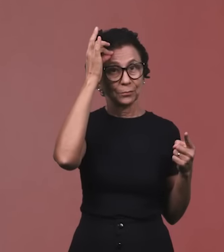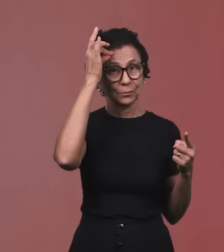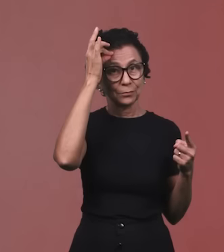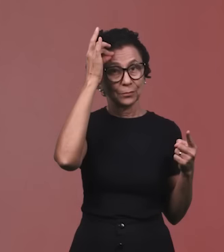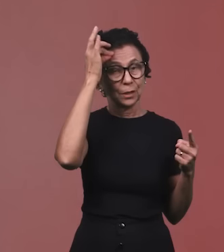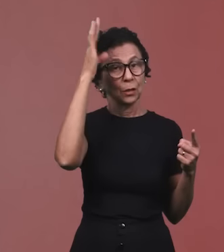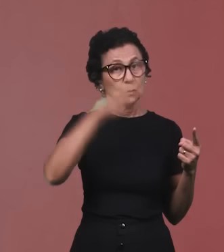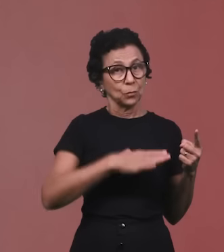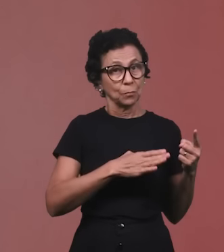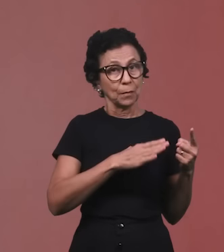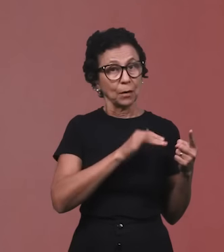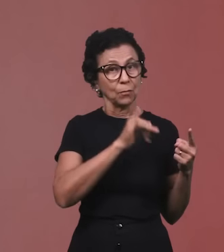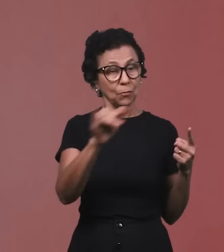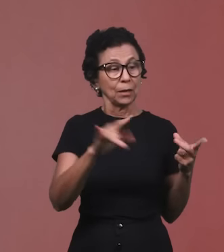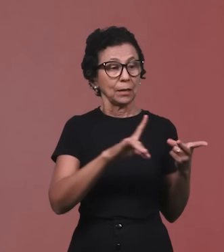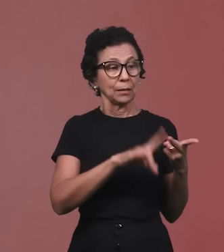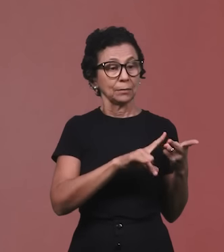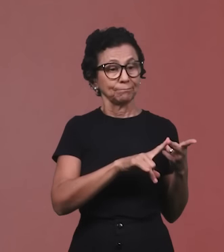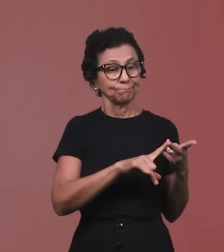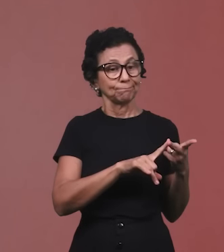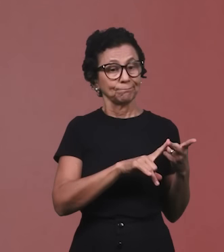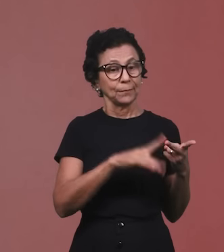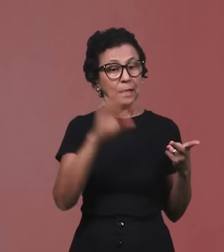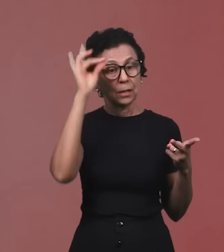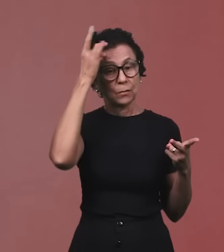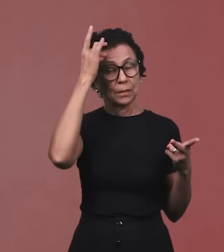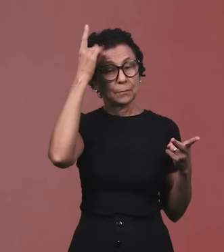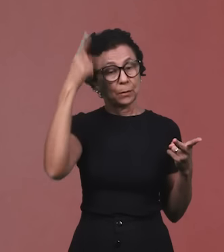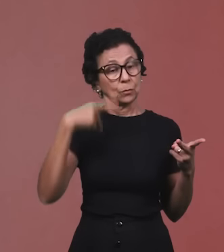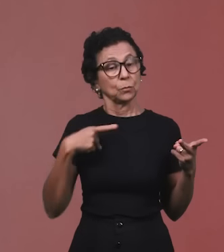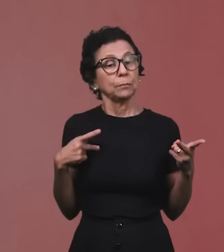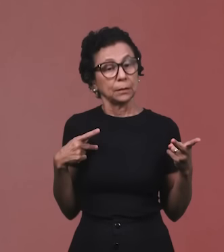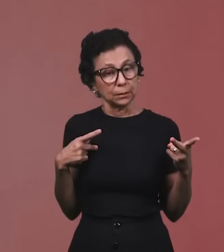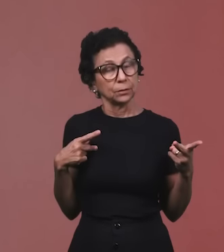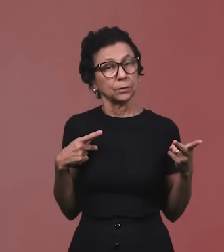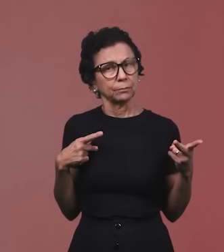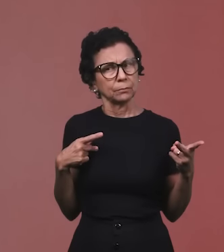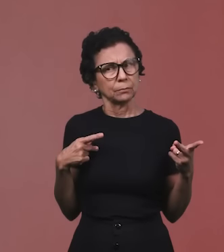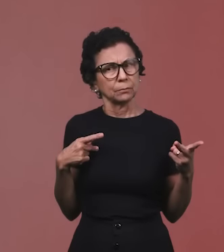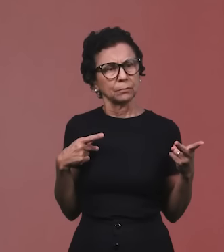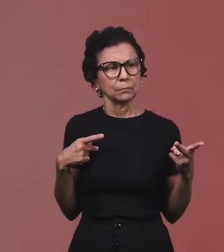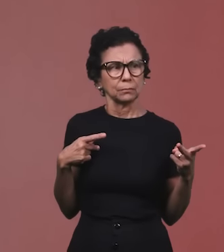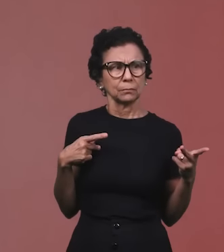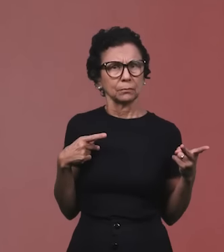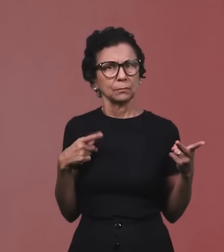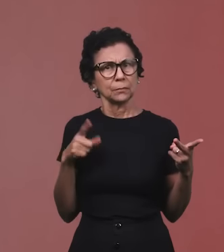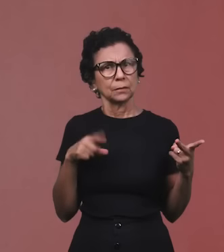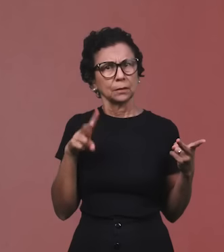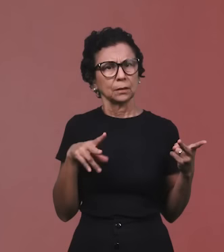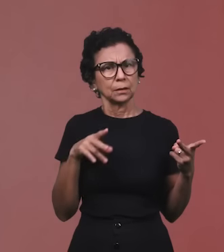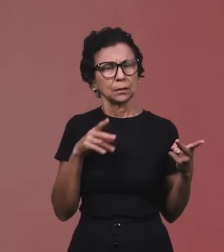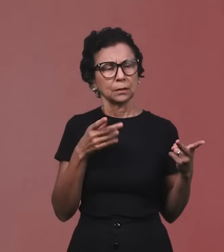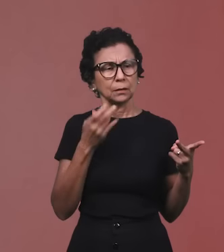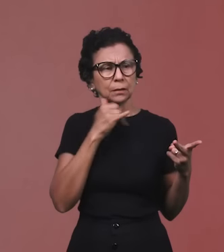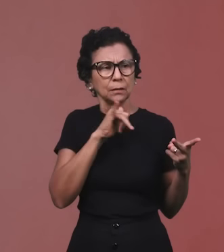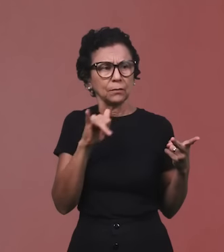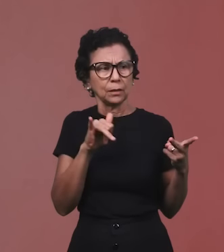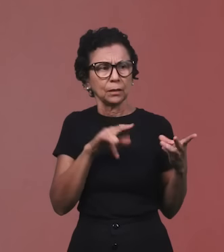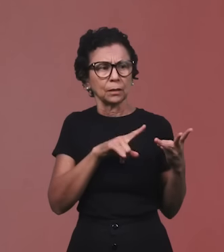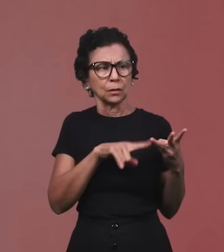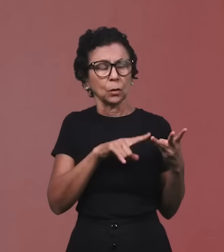do homem também. Aí você tem que brigar com esses três aí. Porque quem está falando? É o homem? É o adversário? É o Espírito